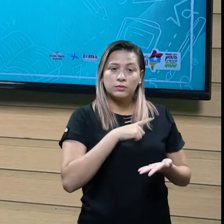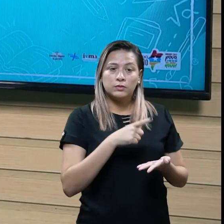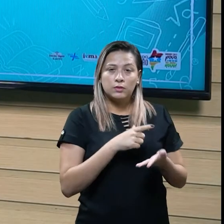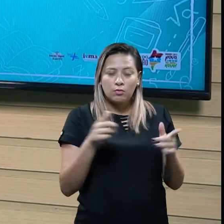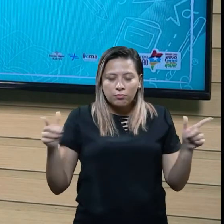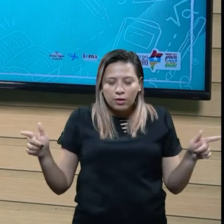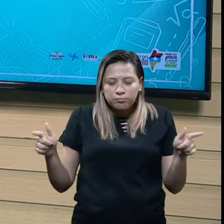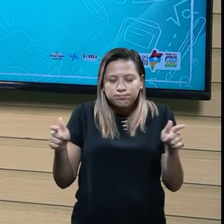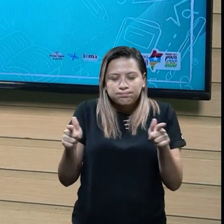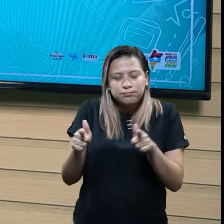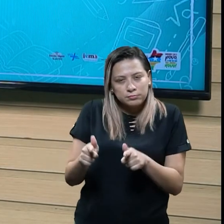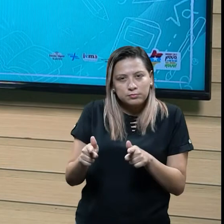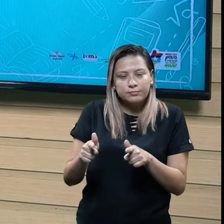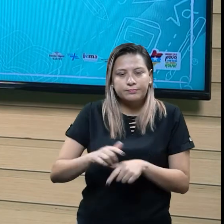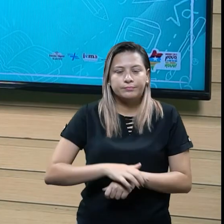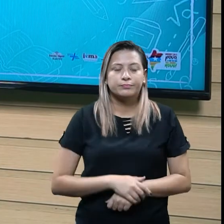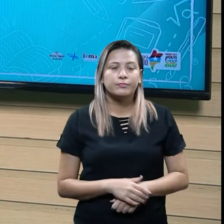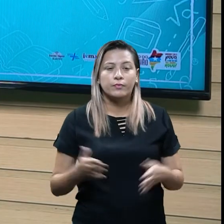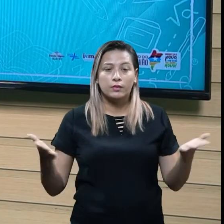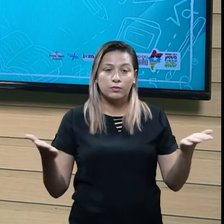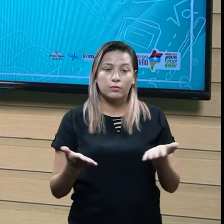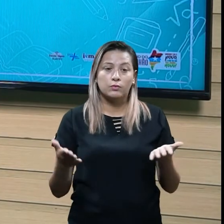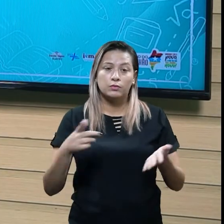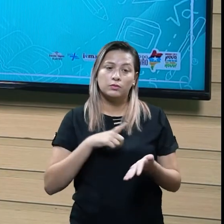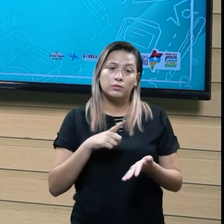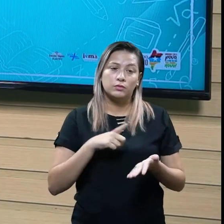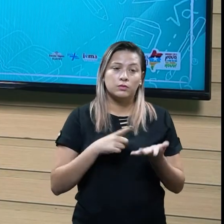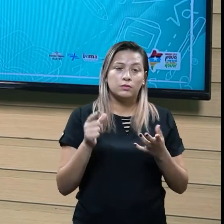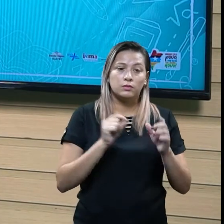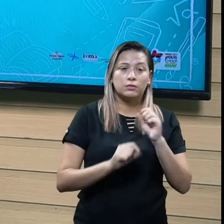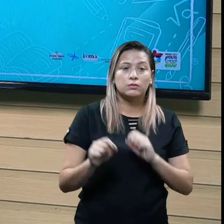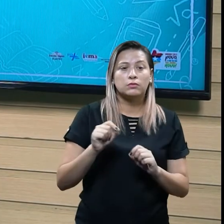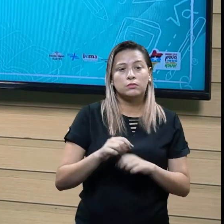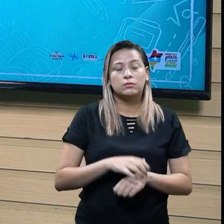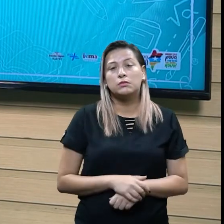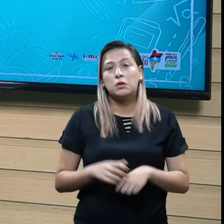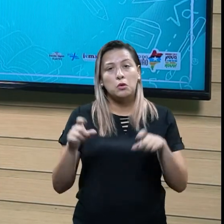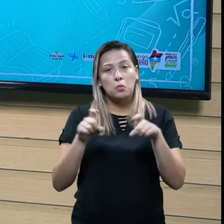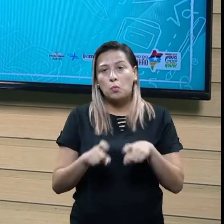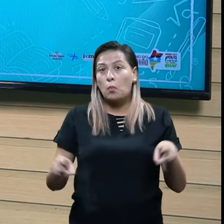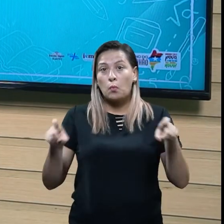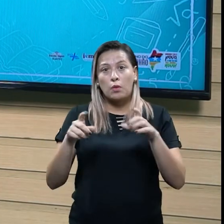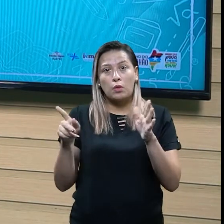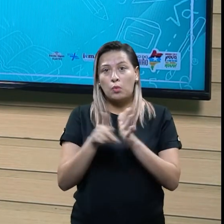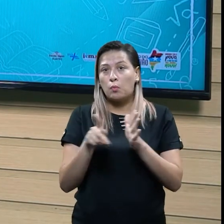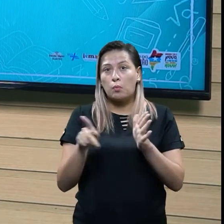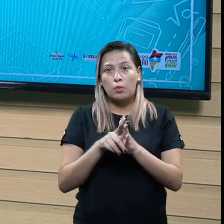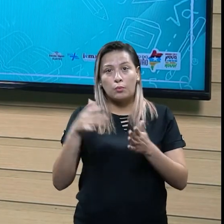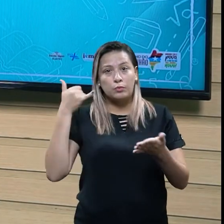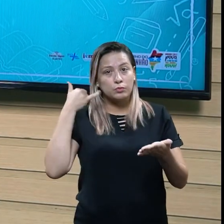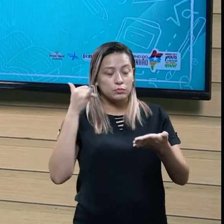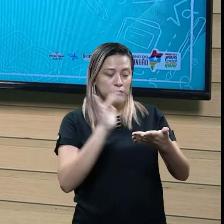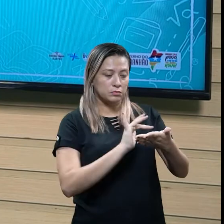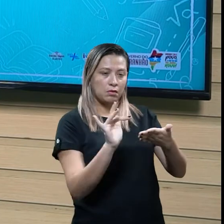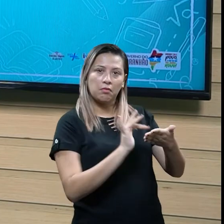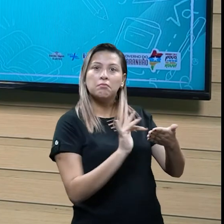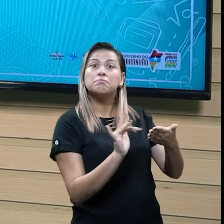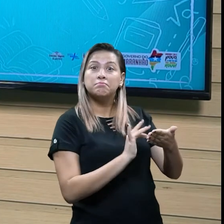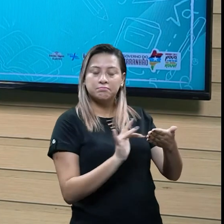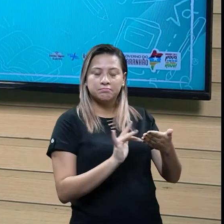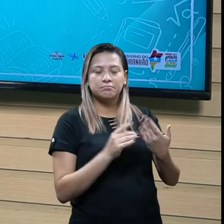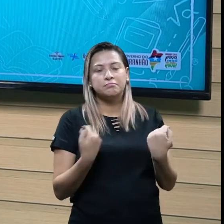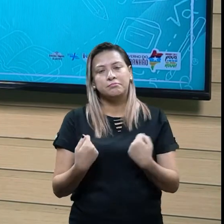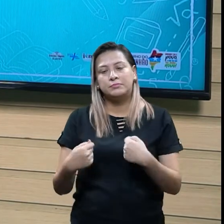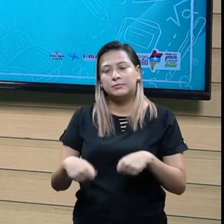nós tínhamos, eles ficaram cada vez menores, tanto que agora você tem um computador no próprio celular. Tá? Tudo